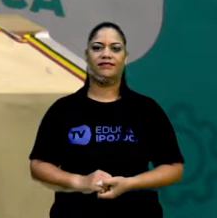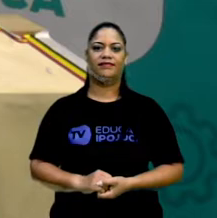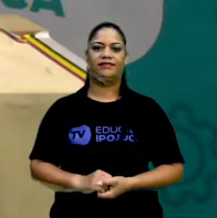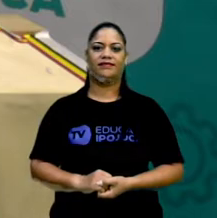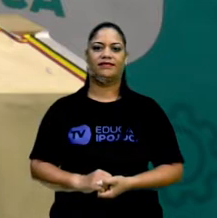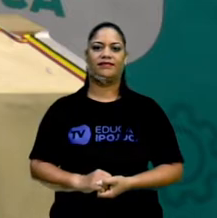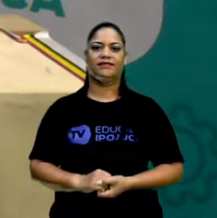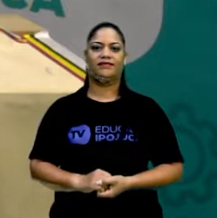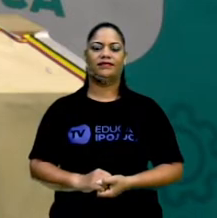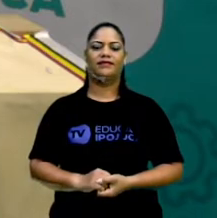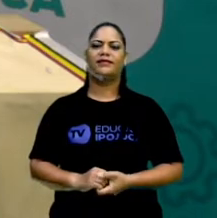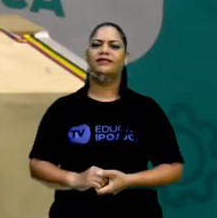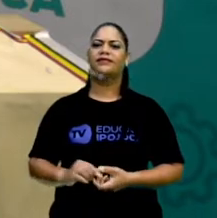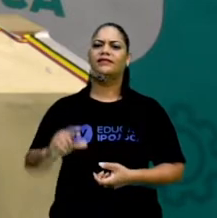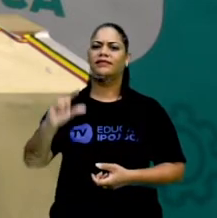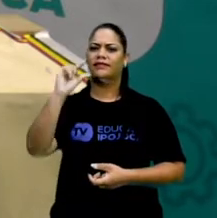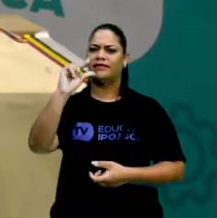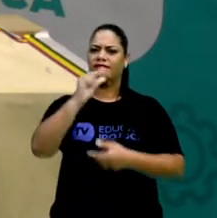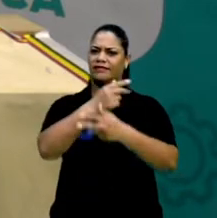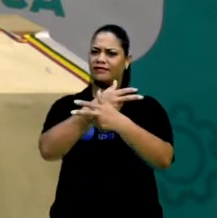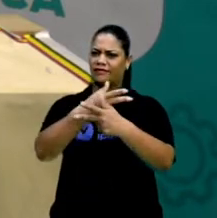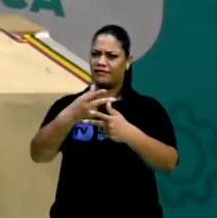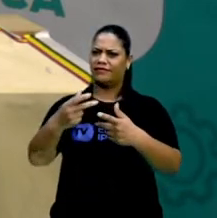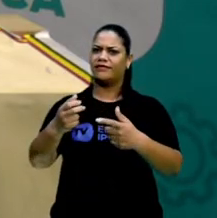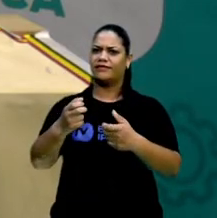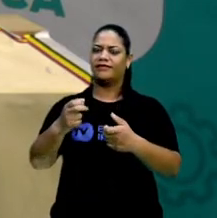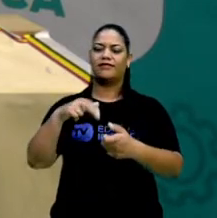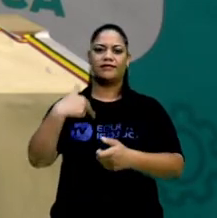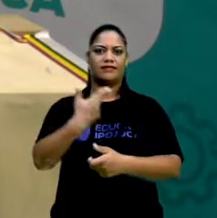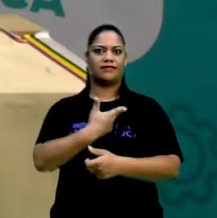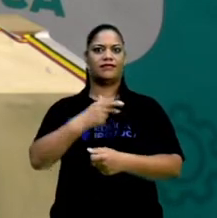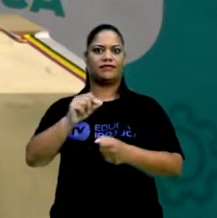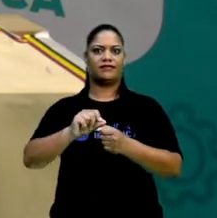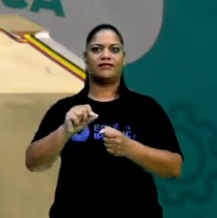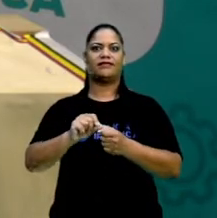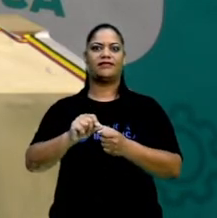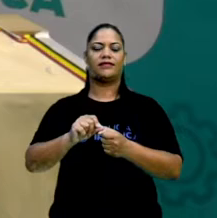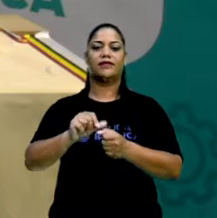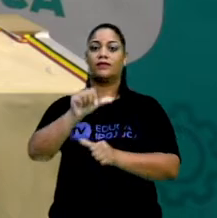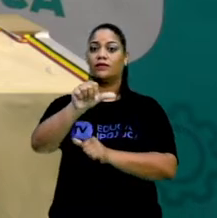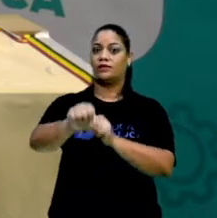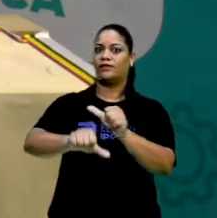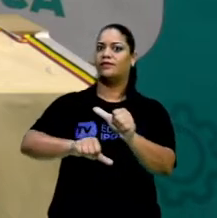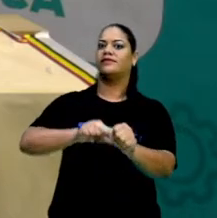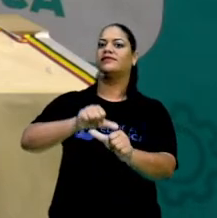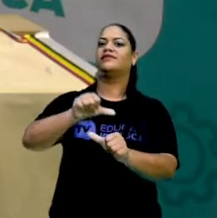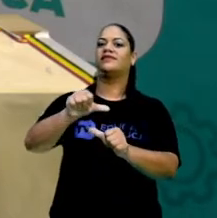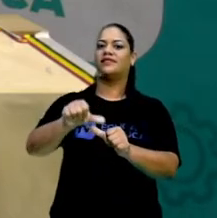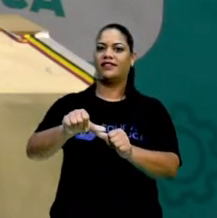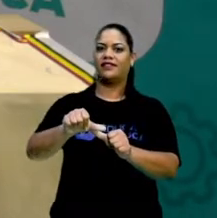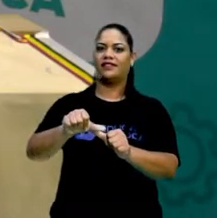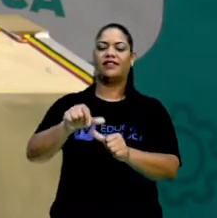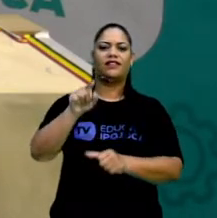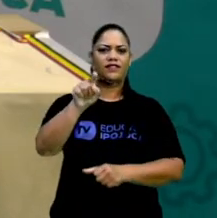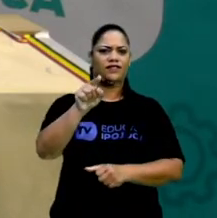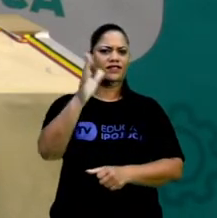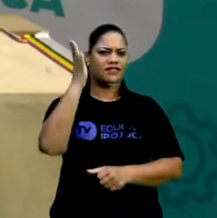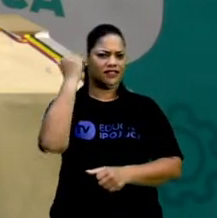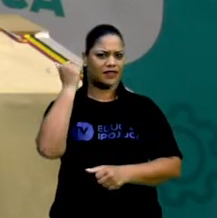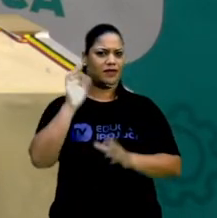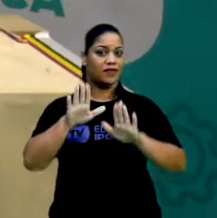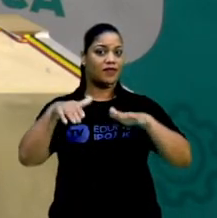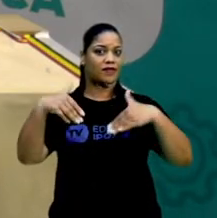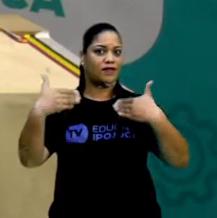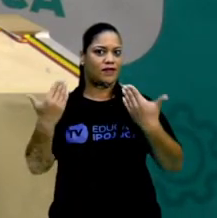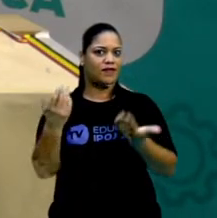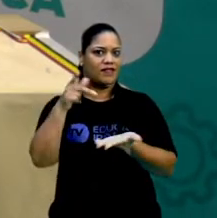Com pequenas atitudes, podemos mudar essa realidade. Você quer saber quais são